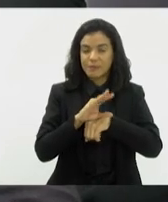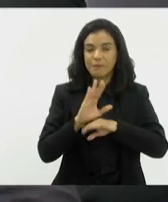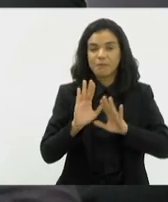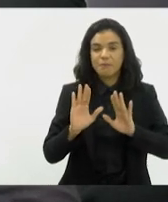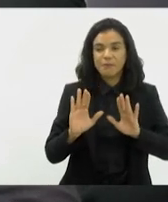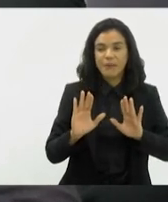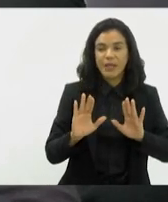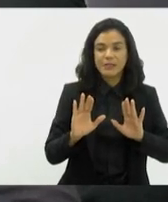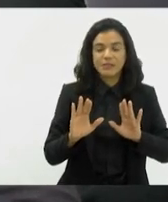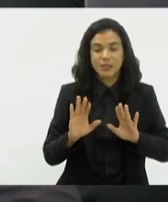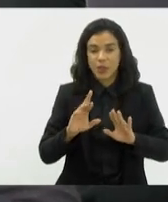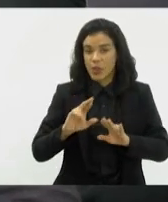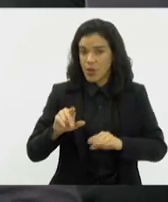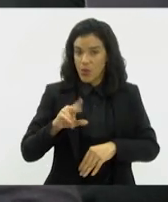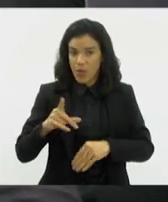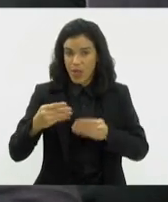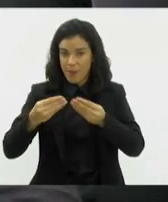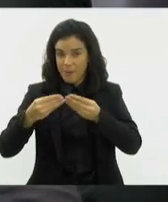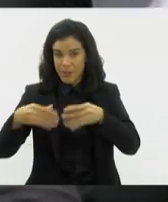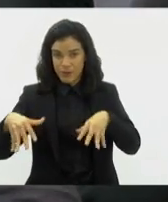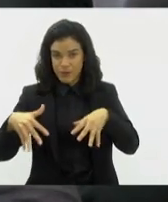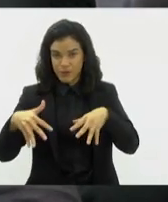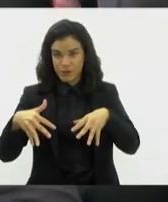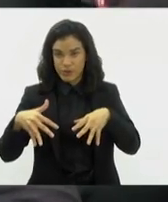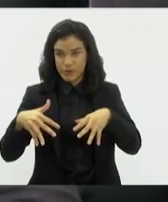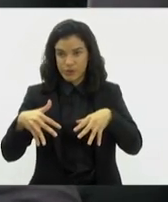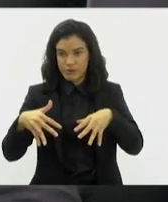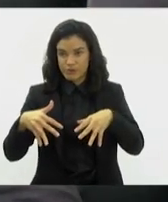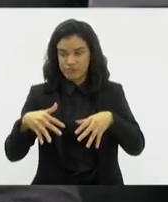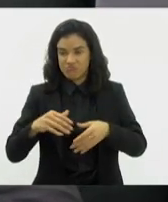caso, não seria prejudicabilidade.